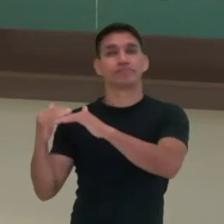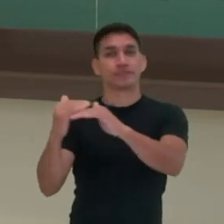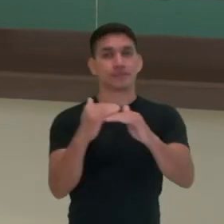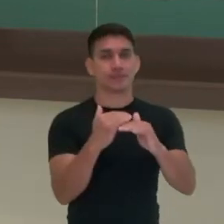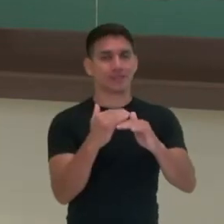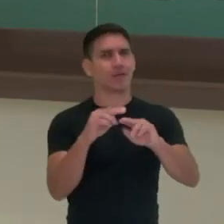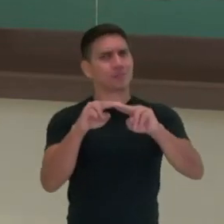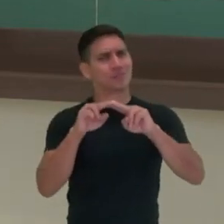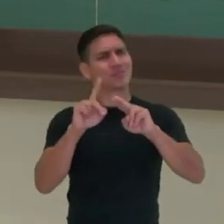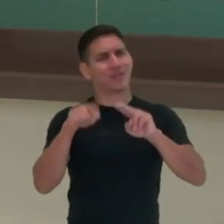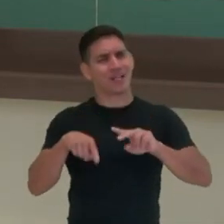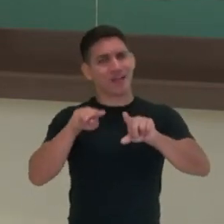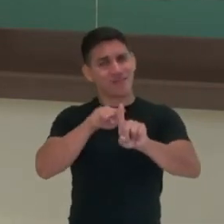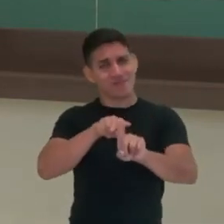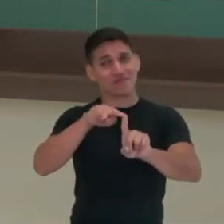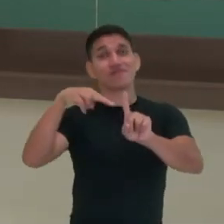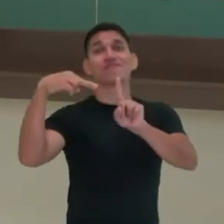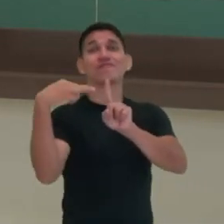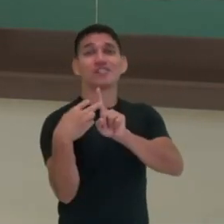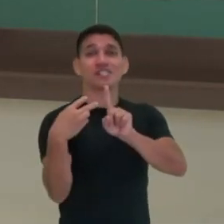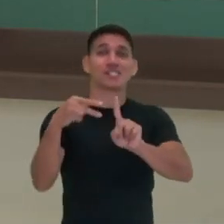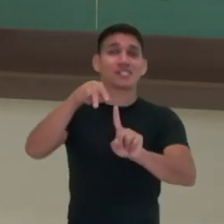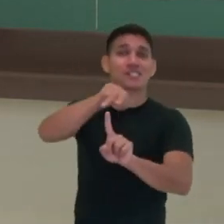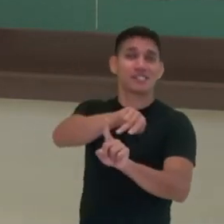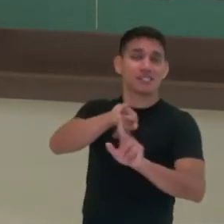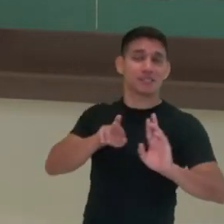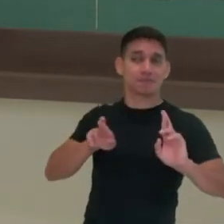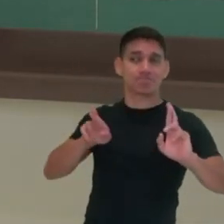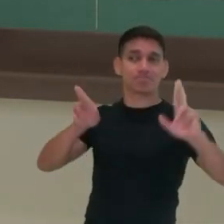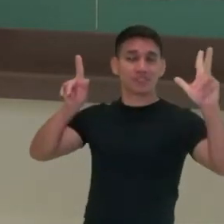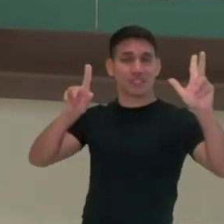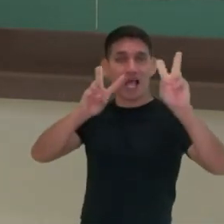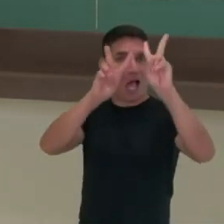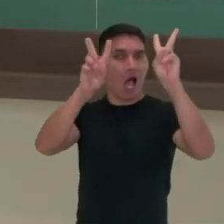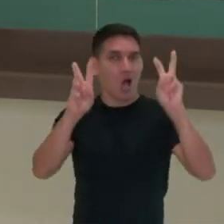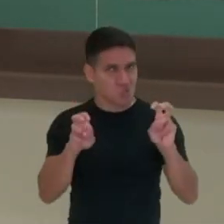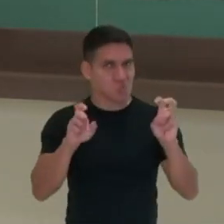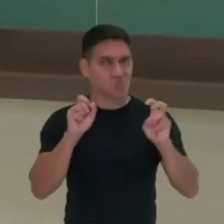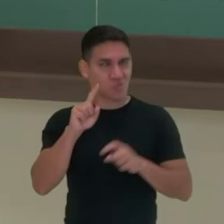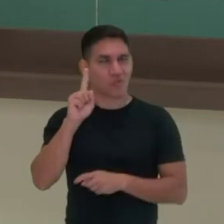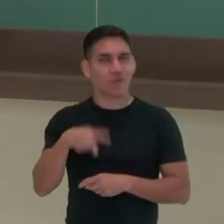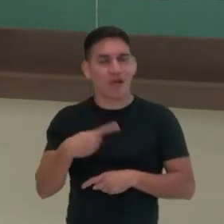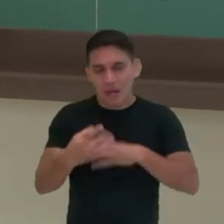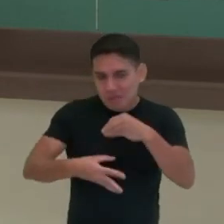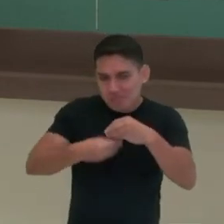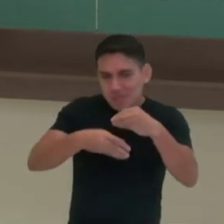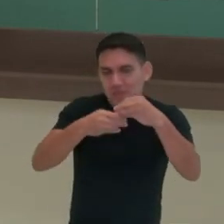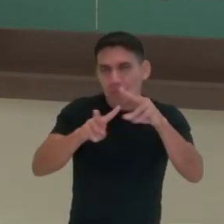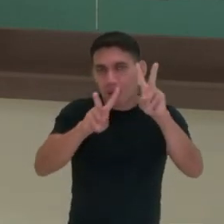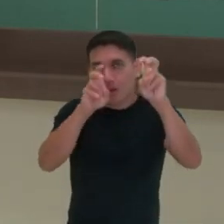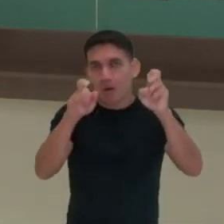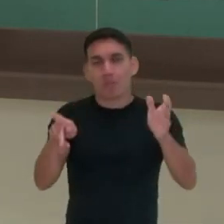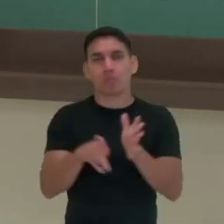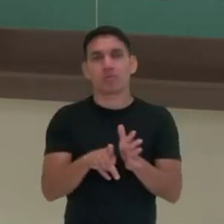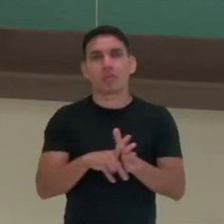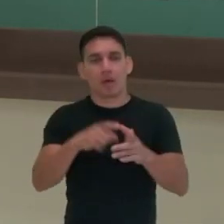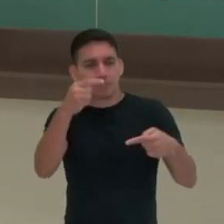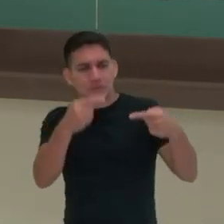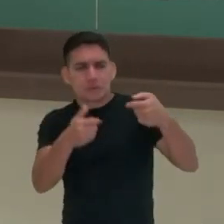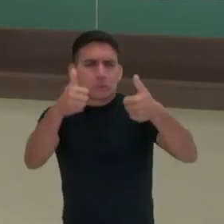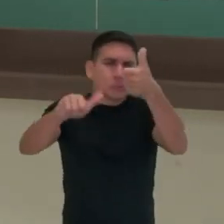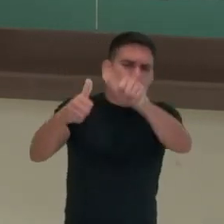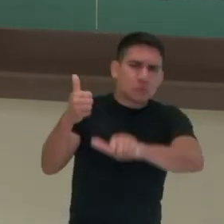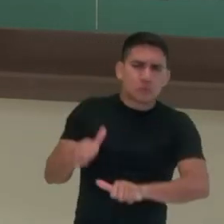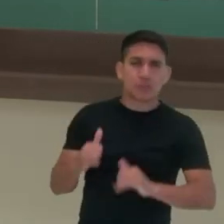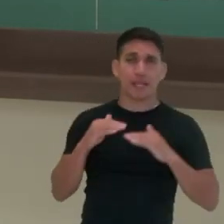Então, são concepções sobre essas discussões a respeito da construção dos juízos estéticos,